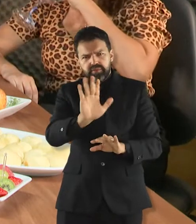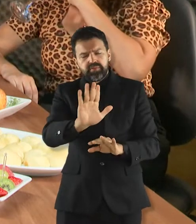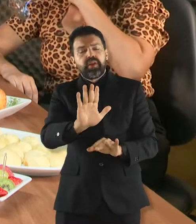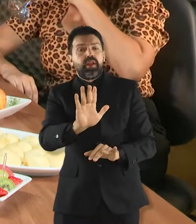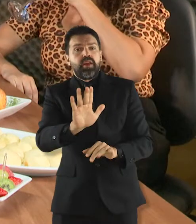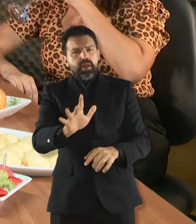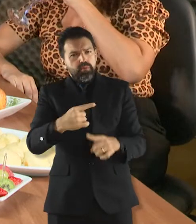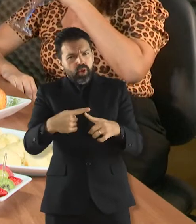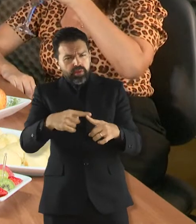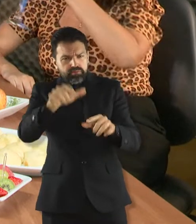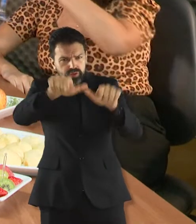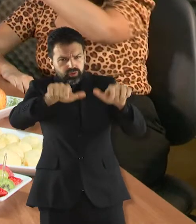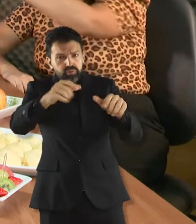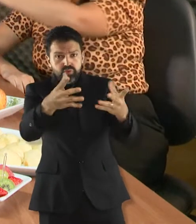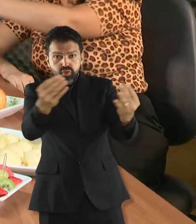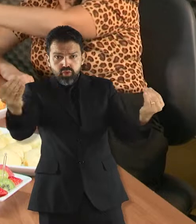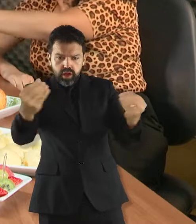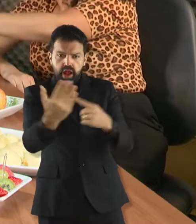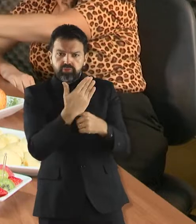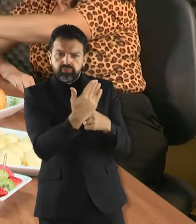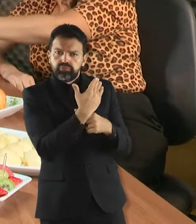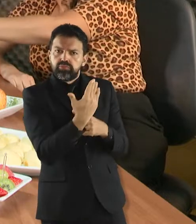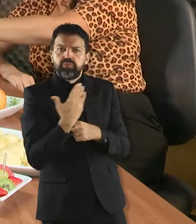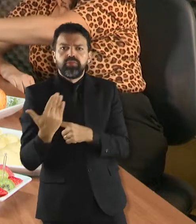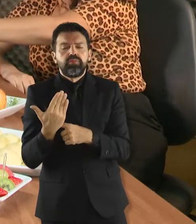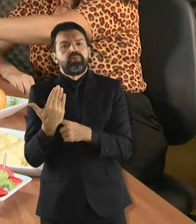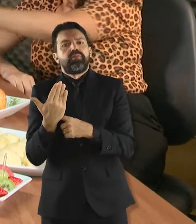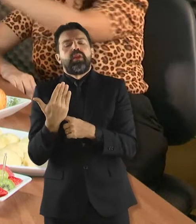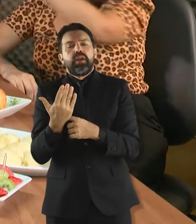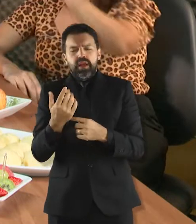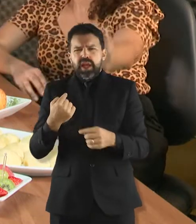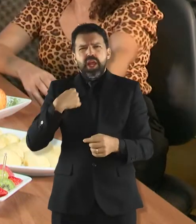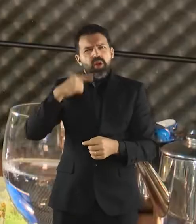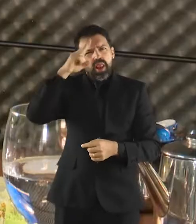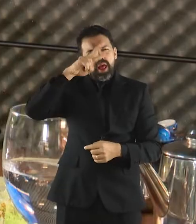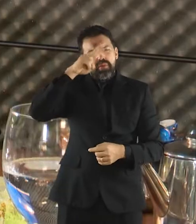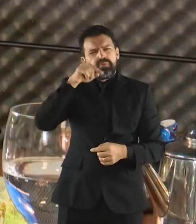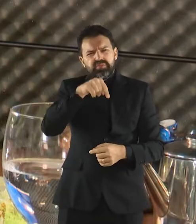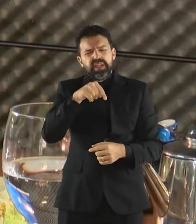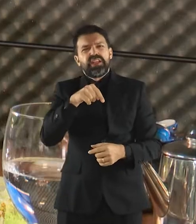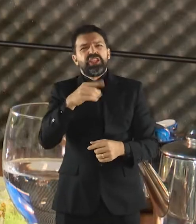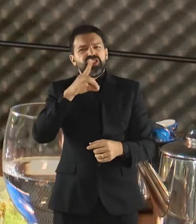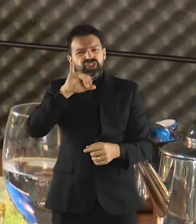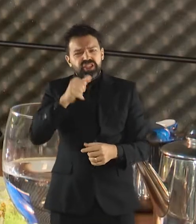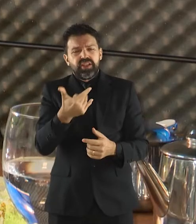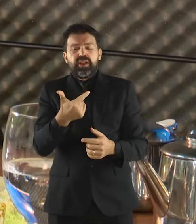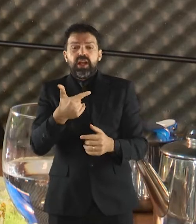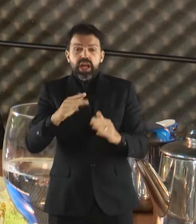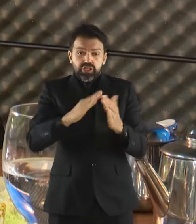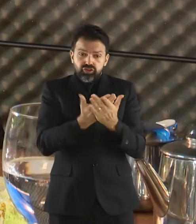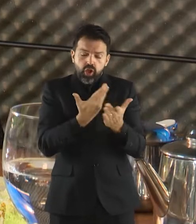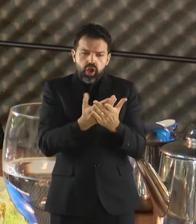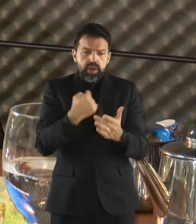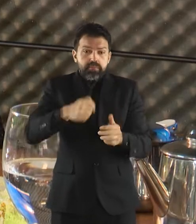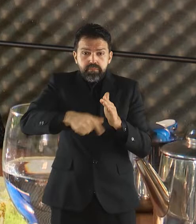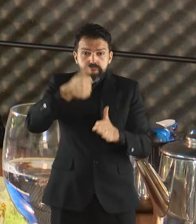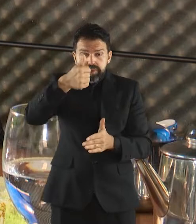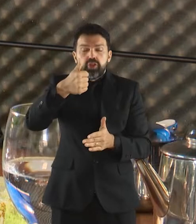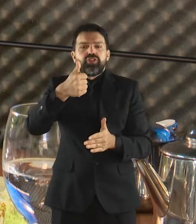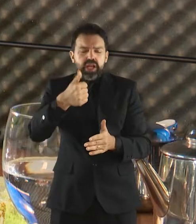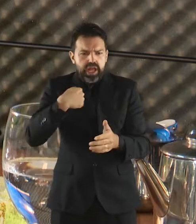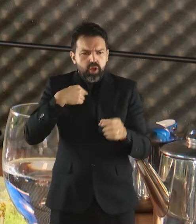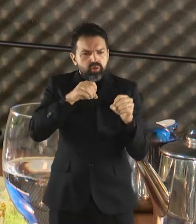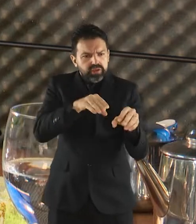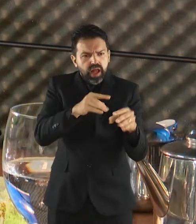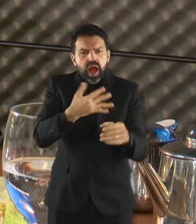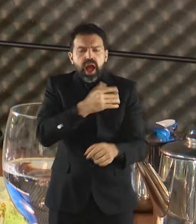ajudaram bastante. E eu lembro exatamente nesse dia, eu na escola, com um plano de aula que tinha terminado, a colega me ajudou e me